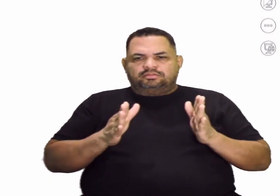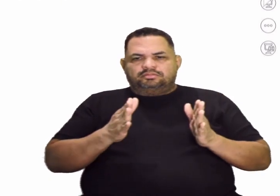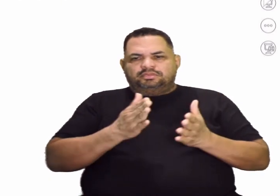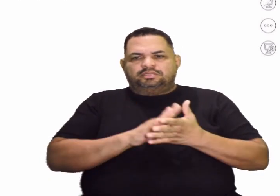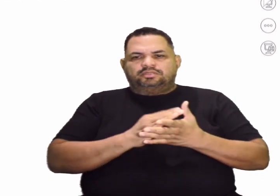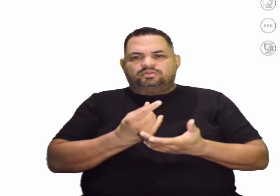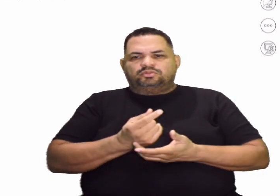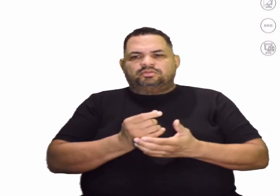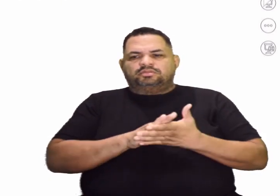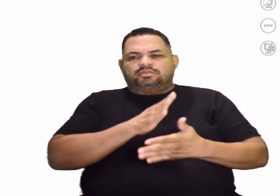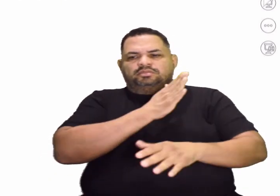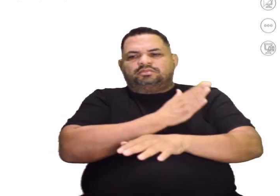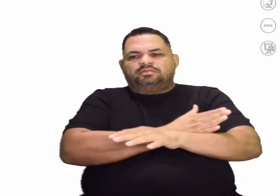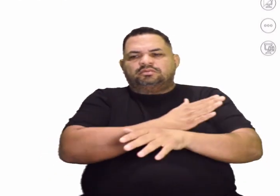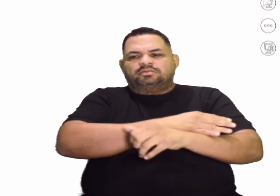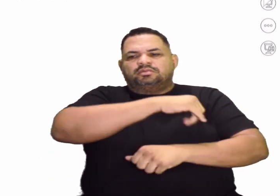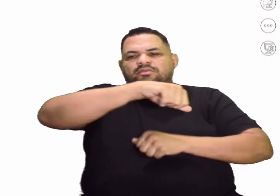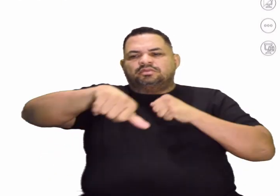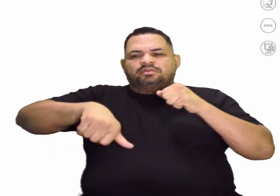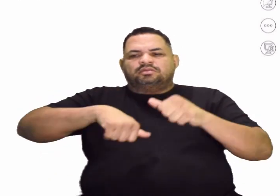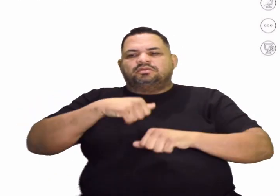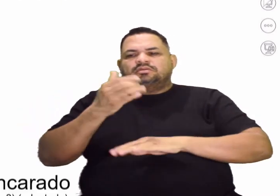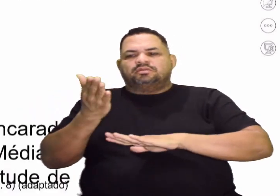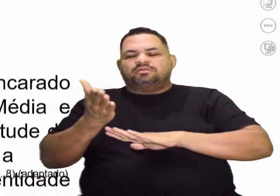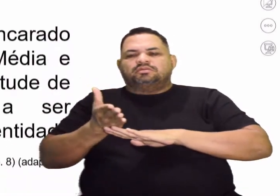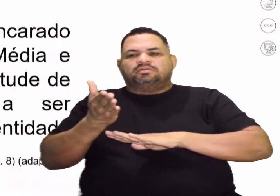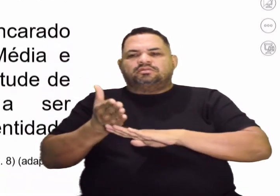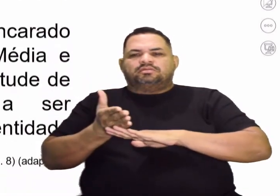Moderna. Olha aí que interessante, né?